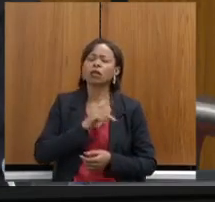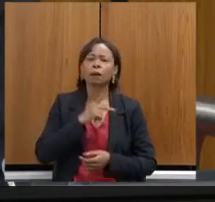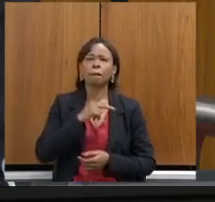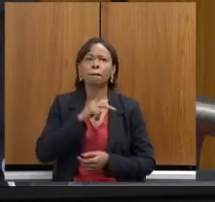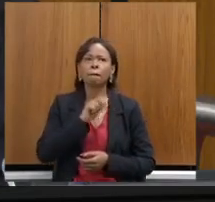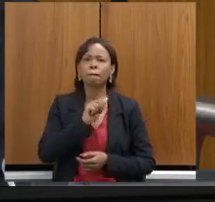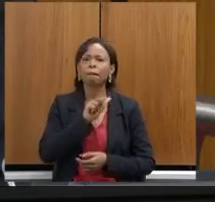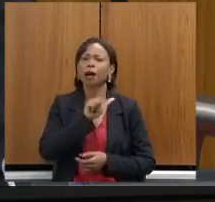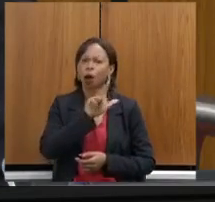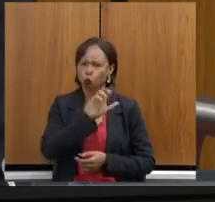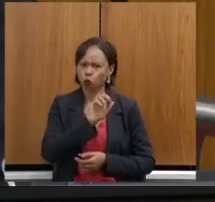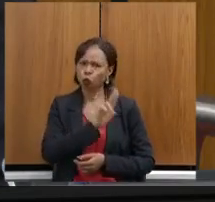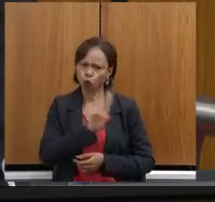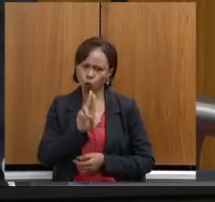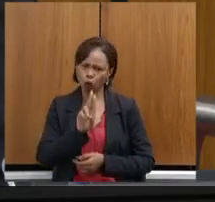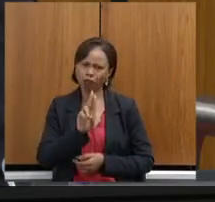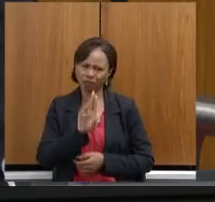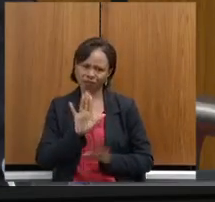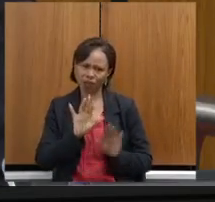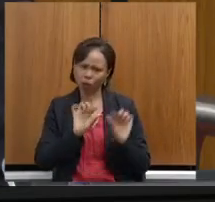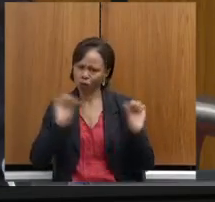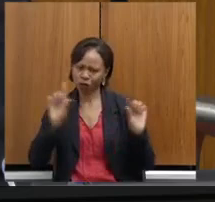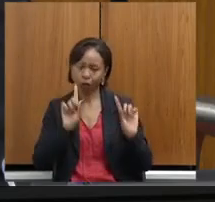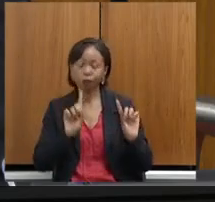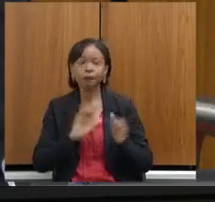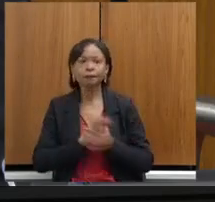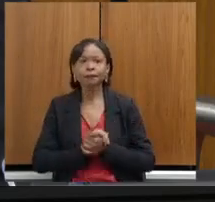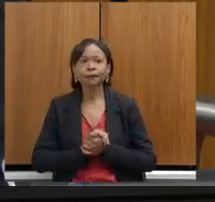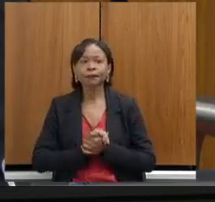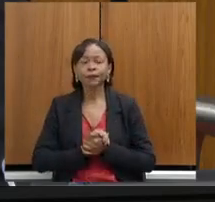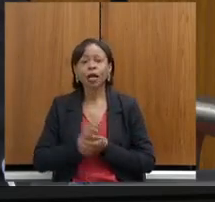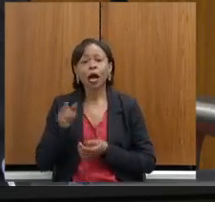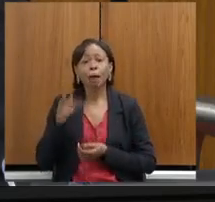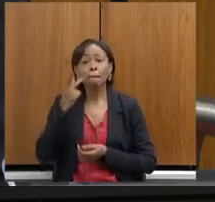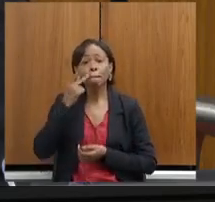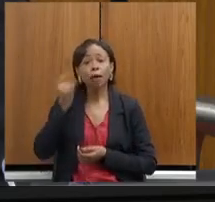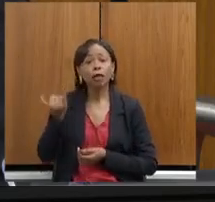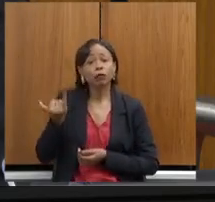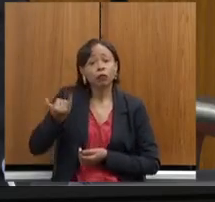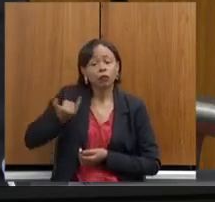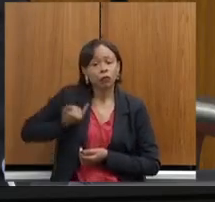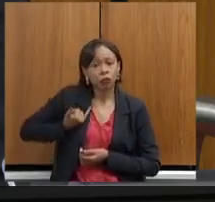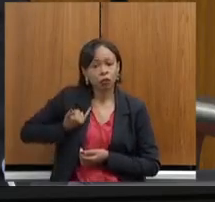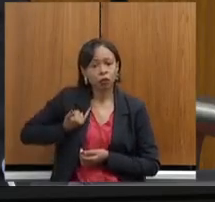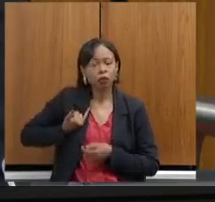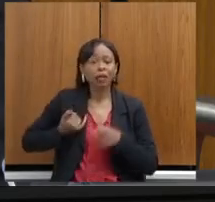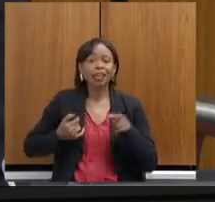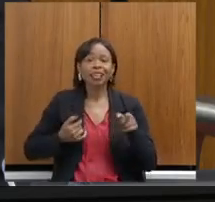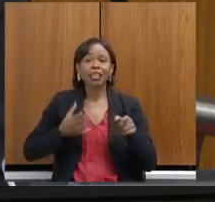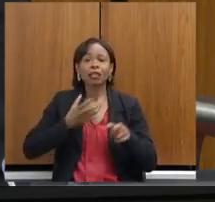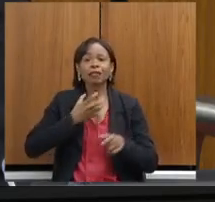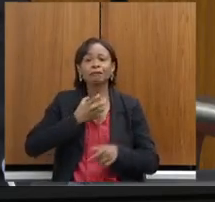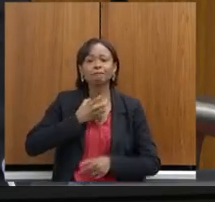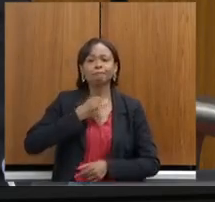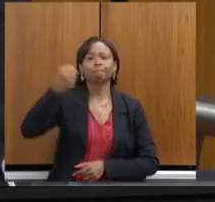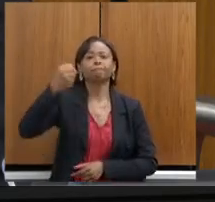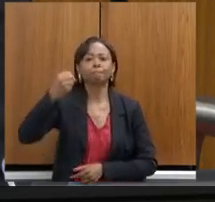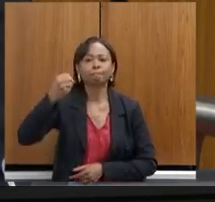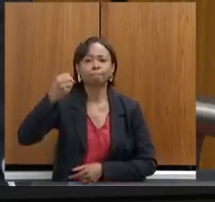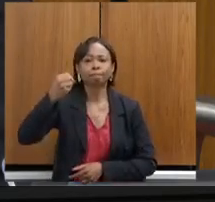chamava Paulo vou dizer o sobrenome Eu e meu pai me falou assim ele se suicidou